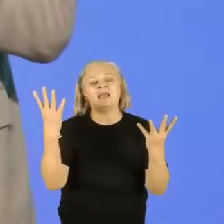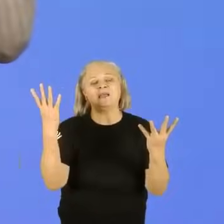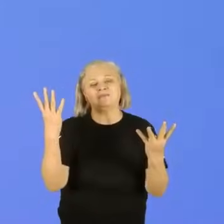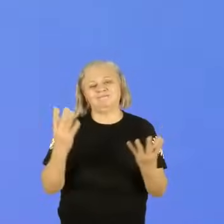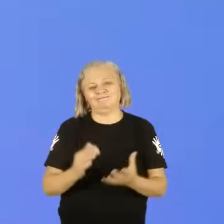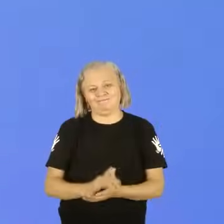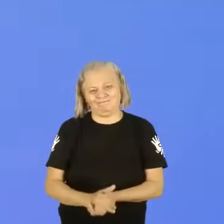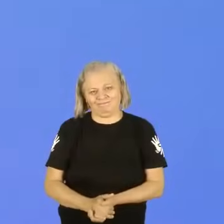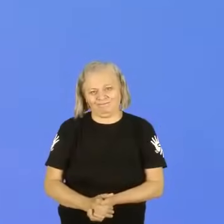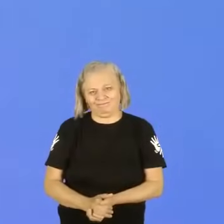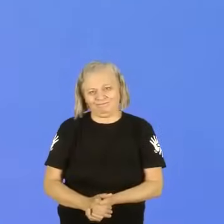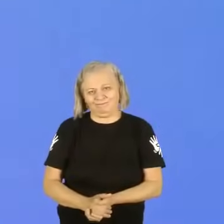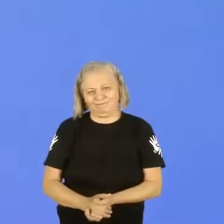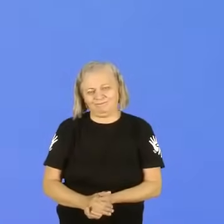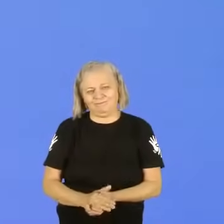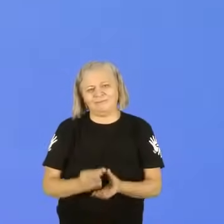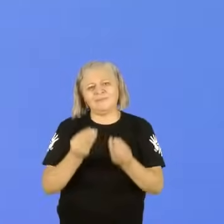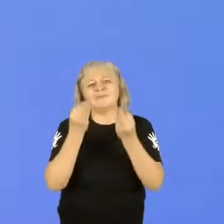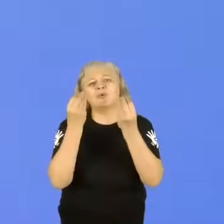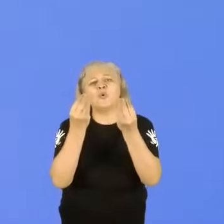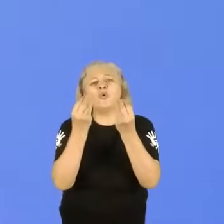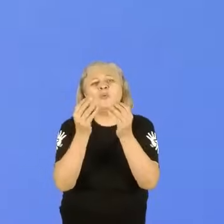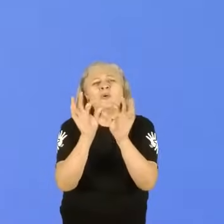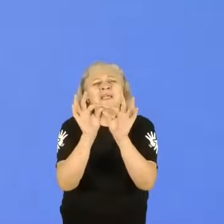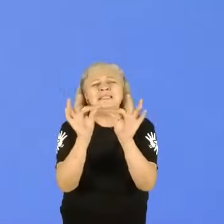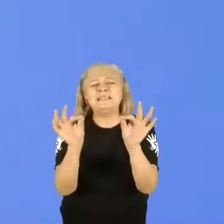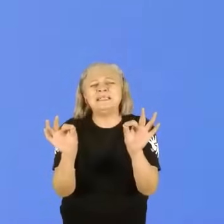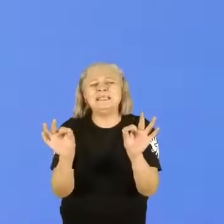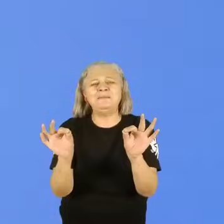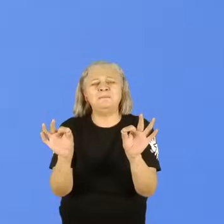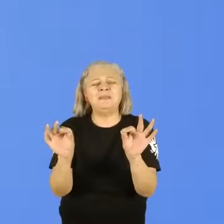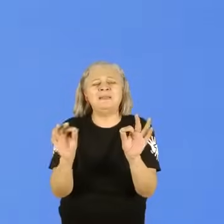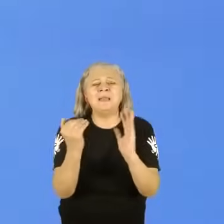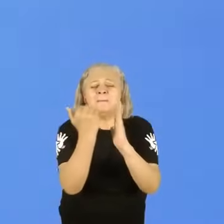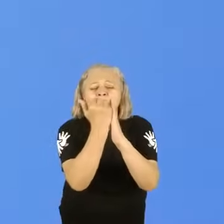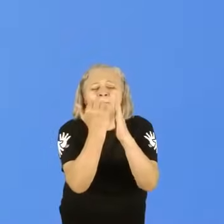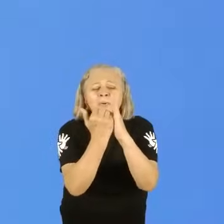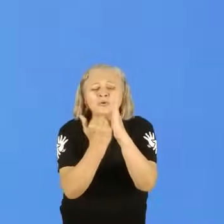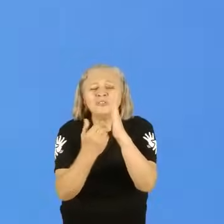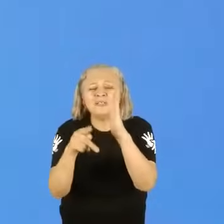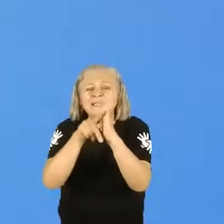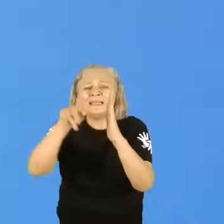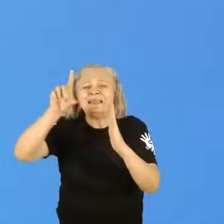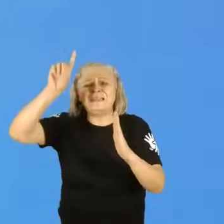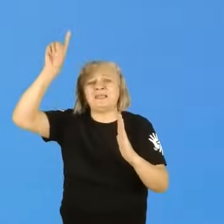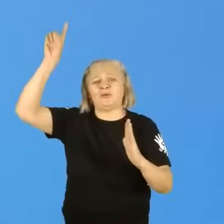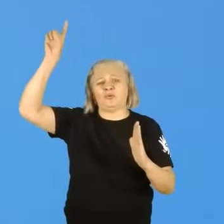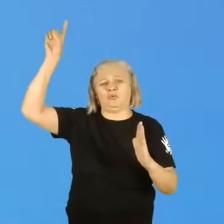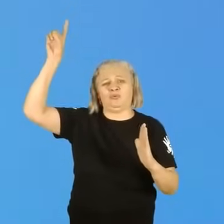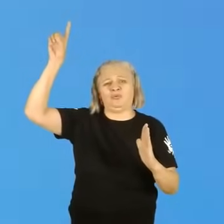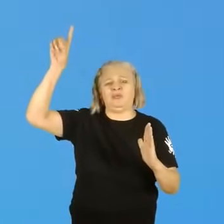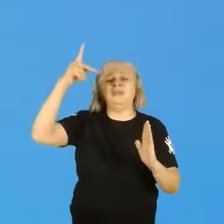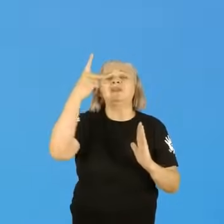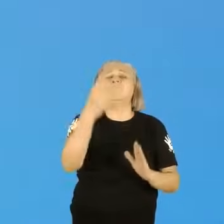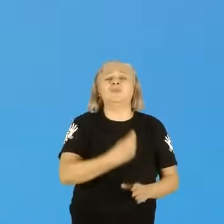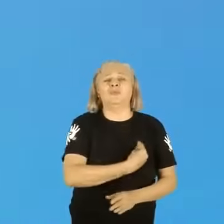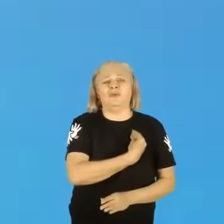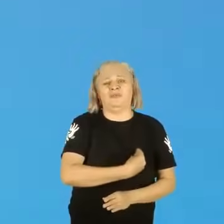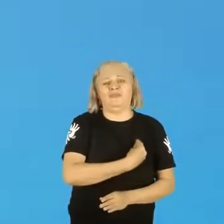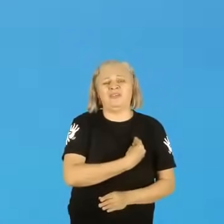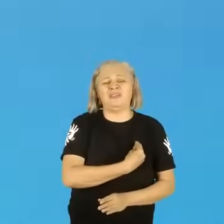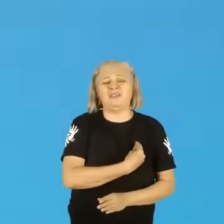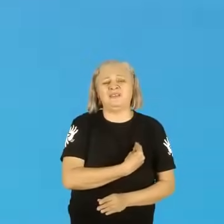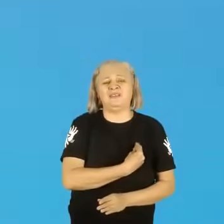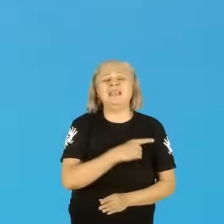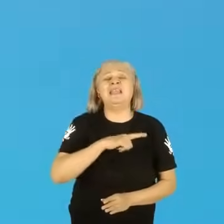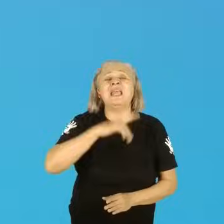realidade? Meu irmão, simplifica o projeto de Deus na sua vida. Porque tem gente que em